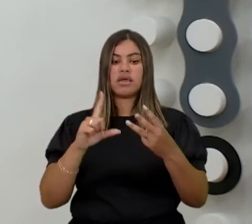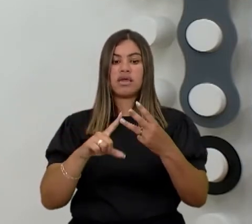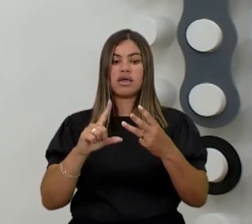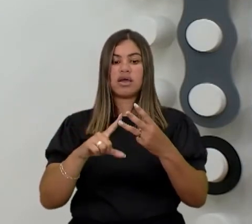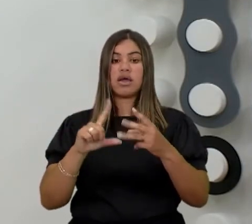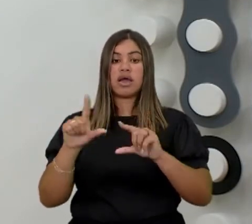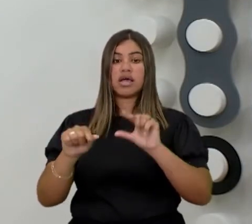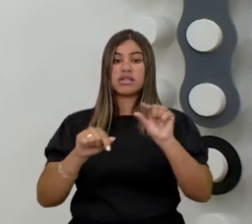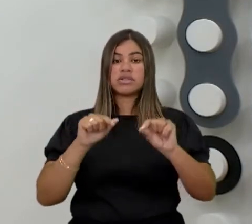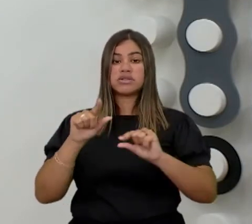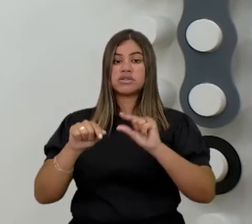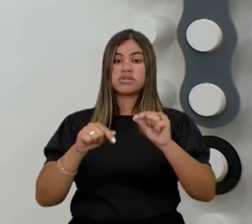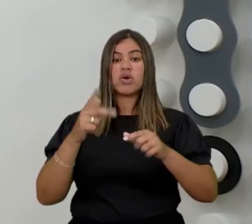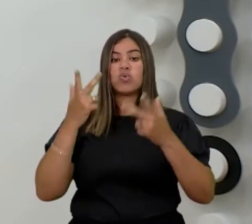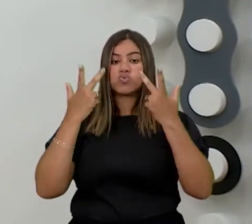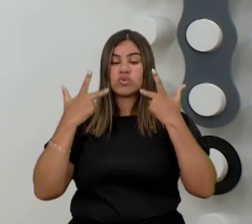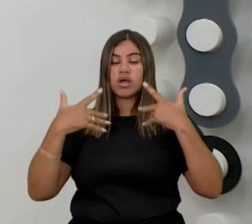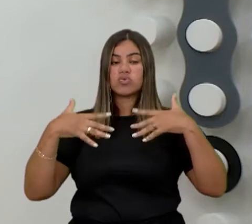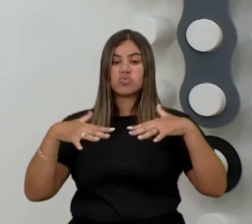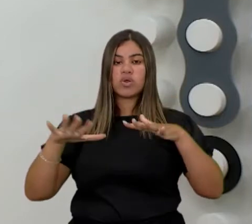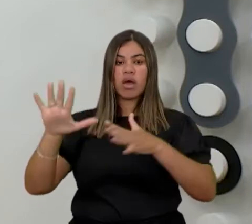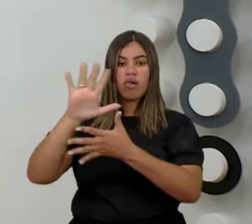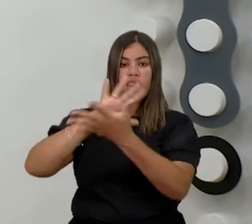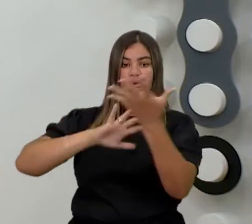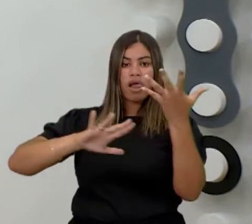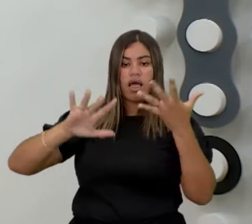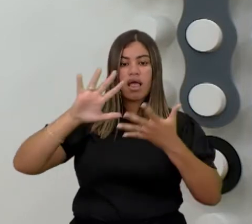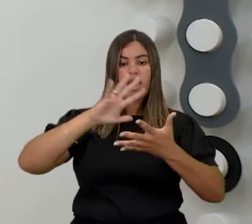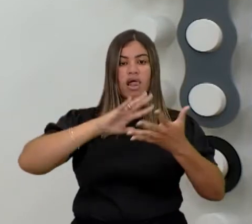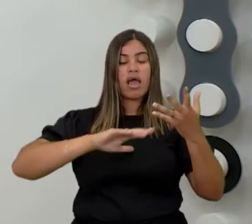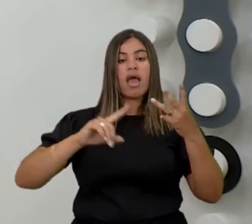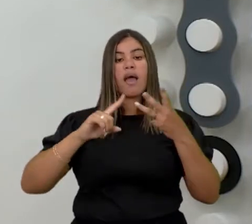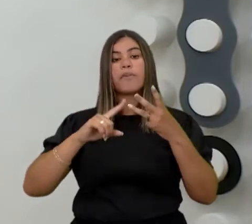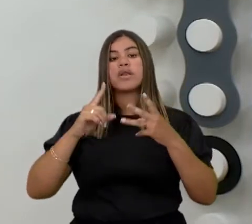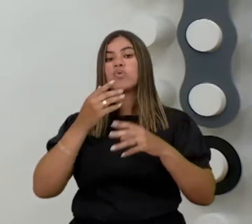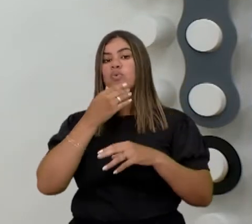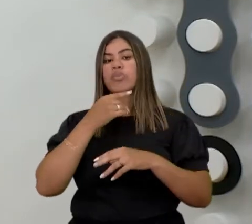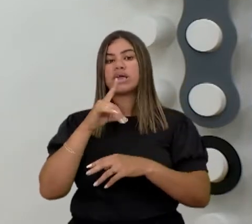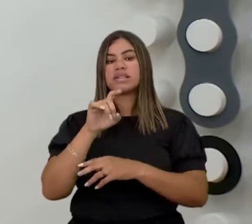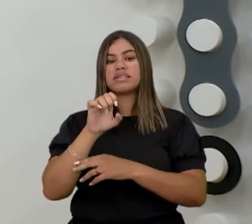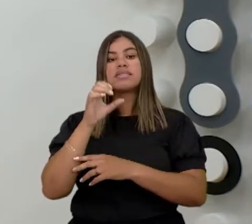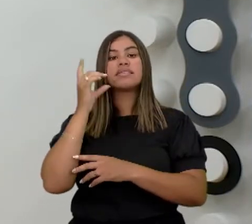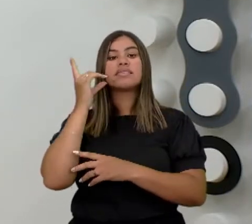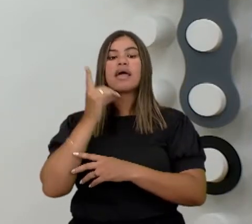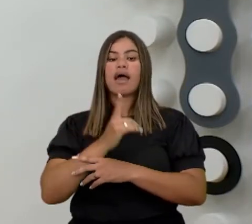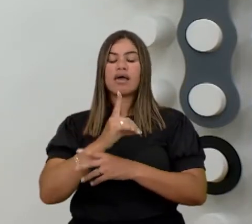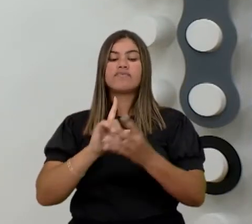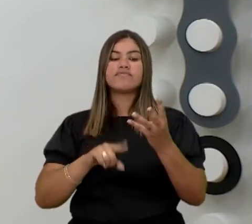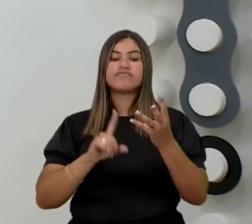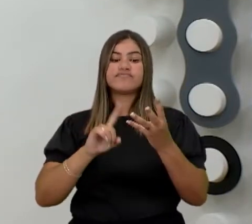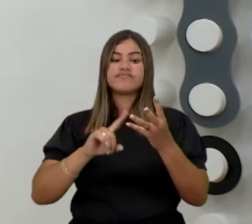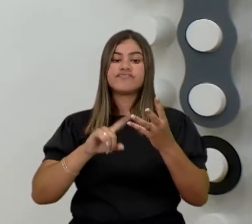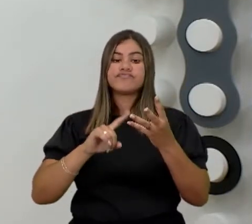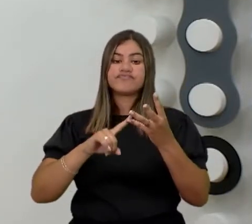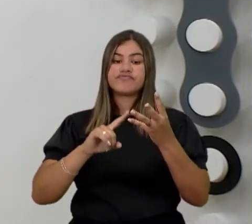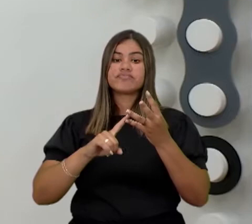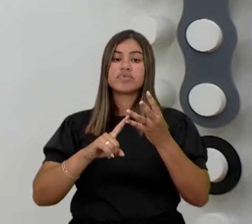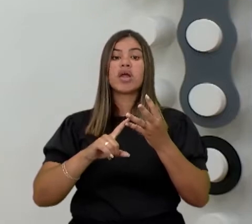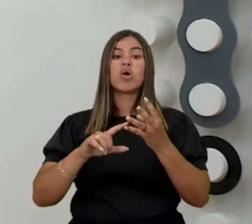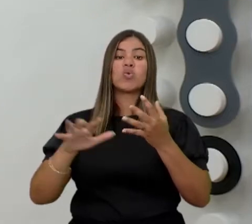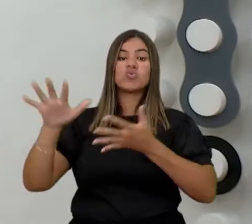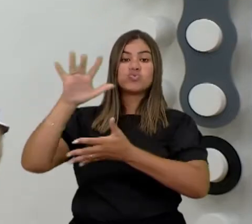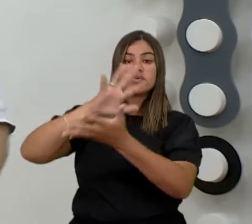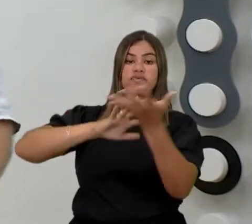seleção natural cosmológica, que tem muito a ver com darwinismo, e o universo oscilante. São 4